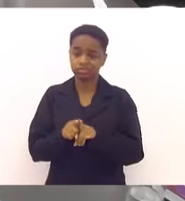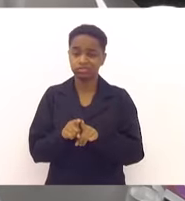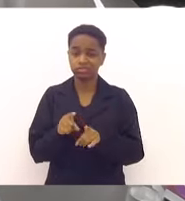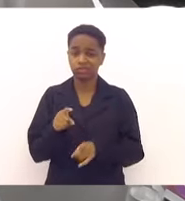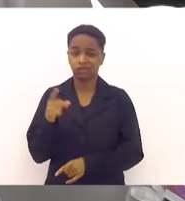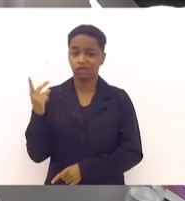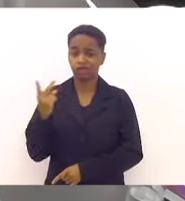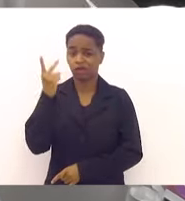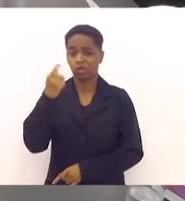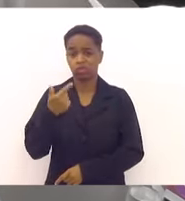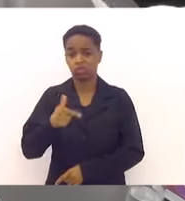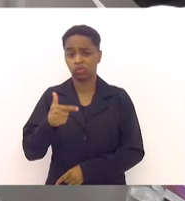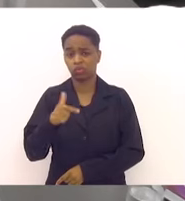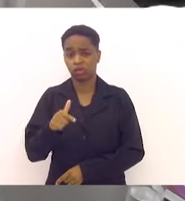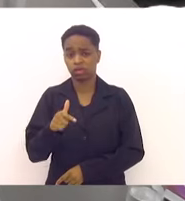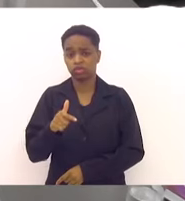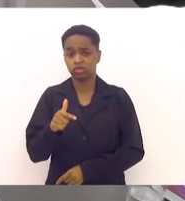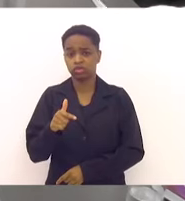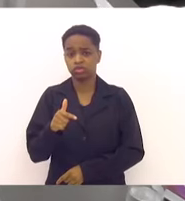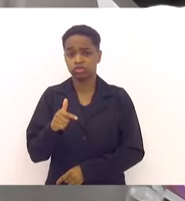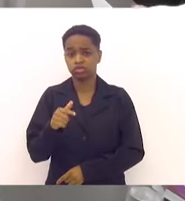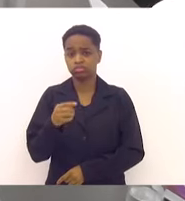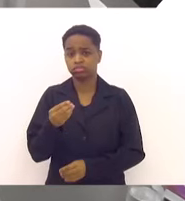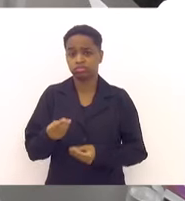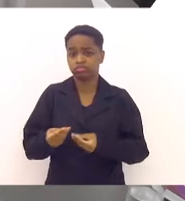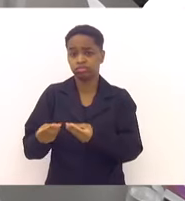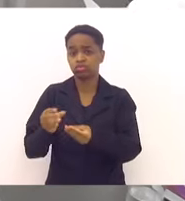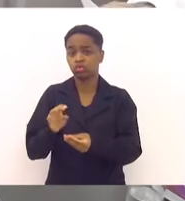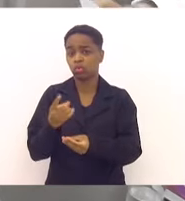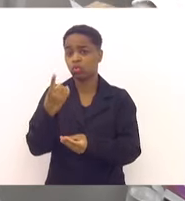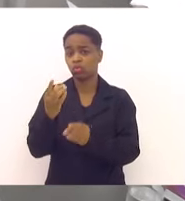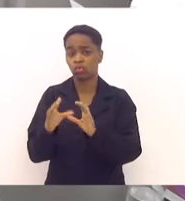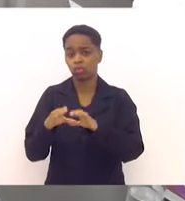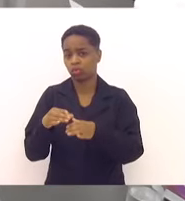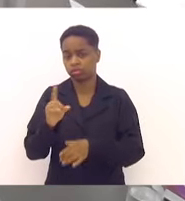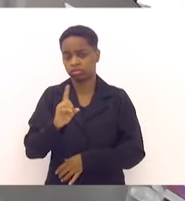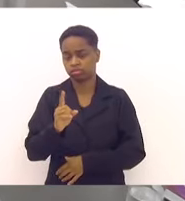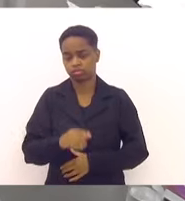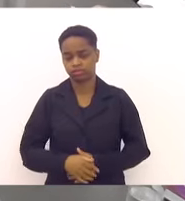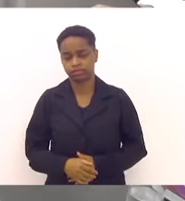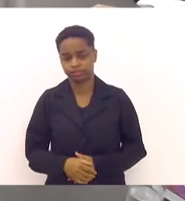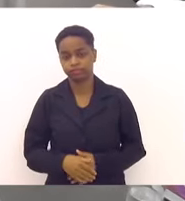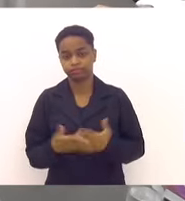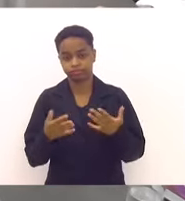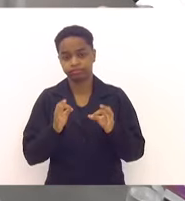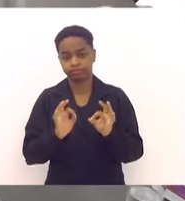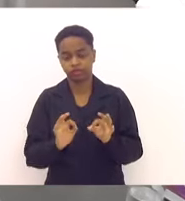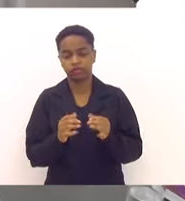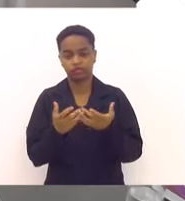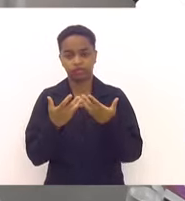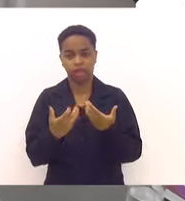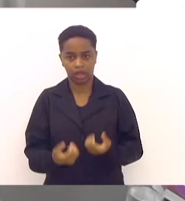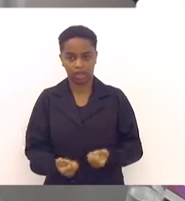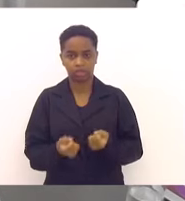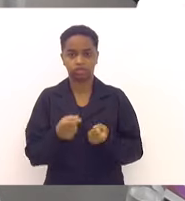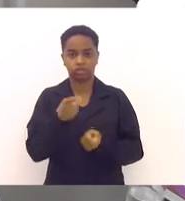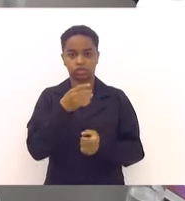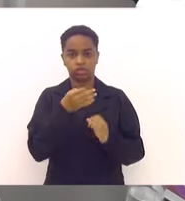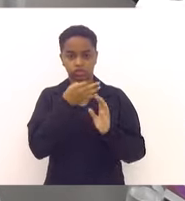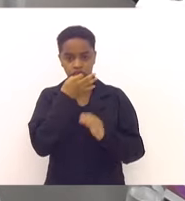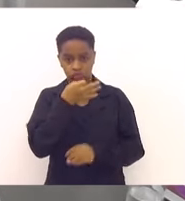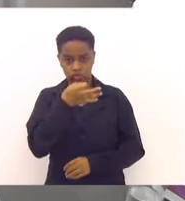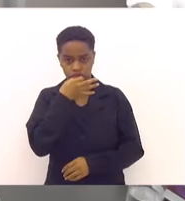valeria a pena você direcionar só para uma modalidade. Uma modalidade. Perfeito. Então, acatando aqui a sugestão do deputado Luiz Paulo,